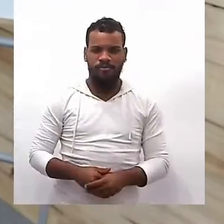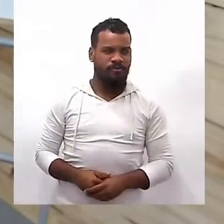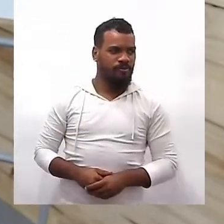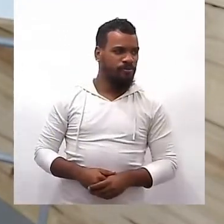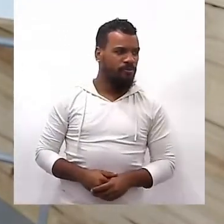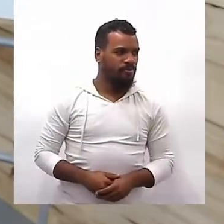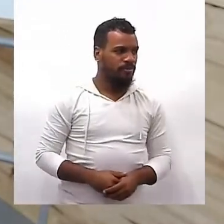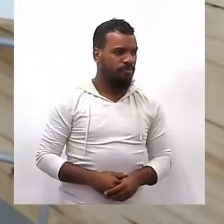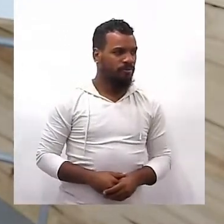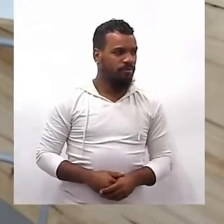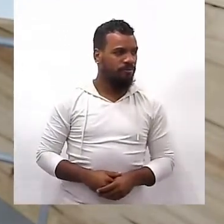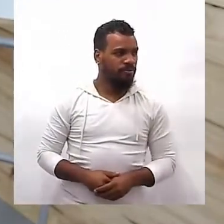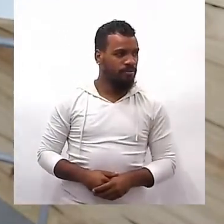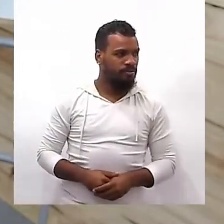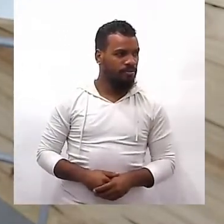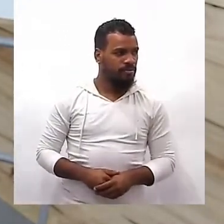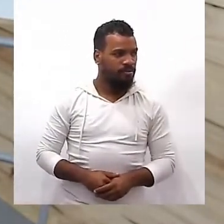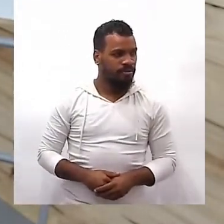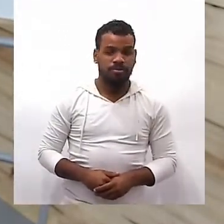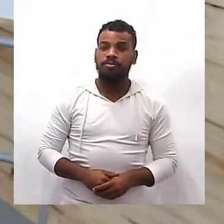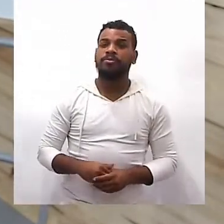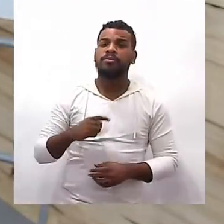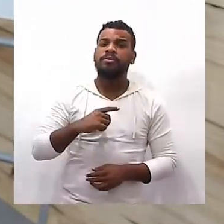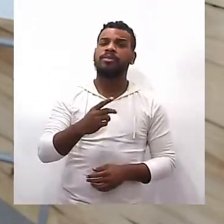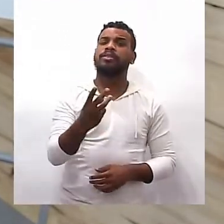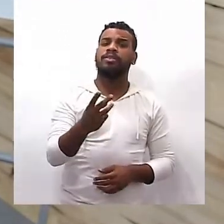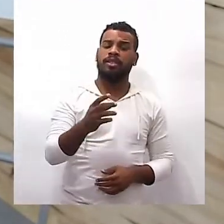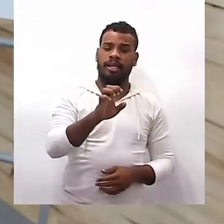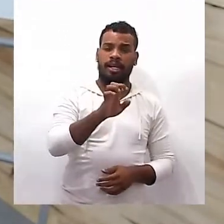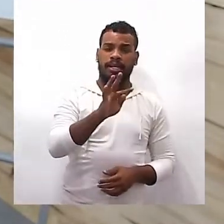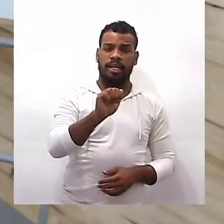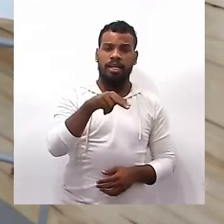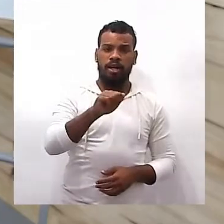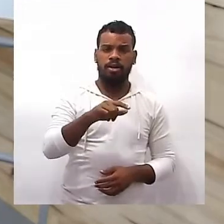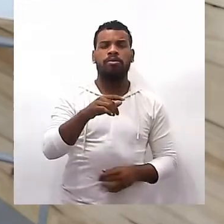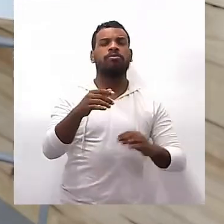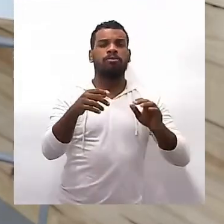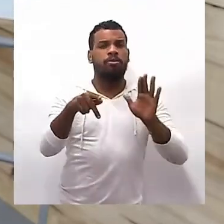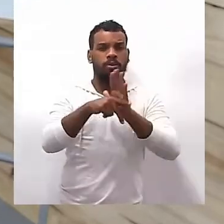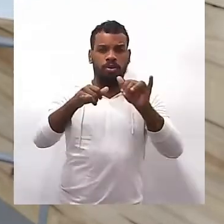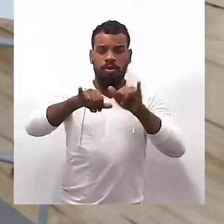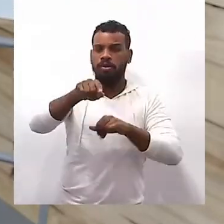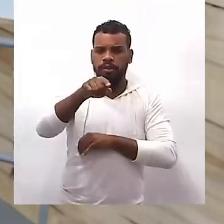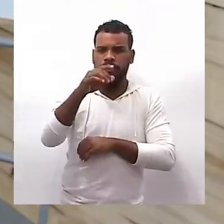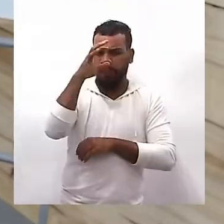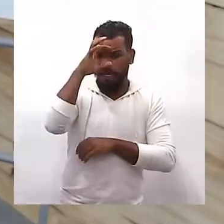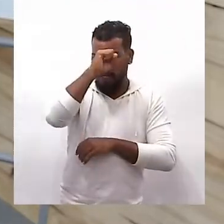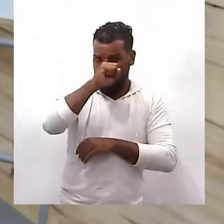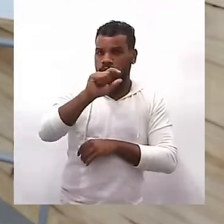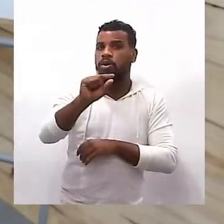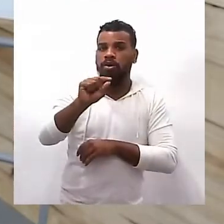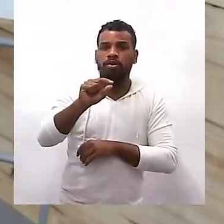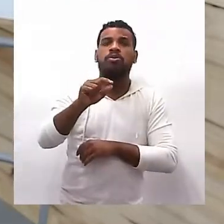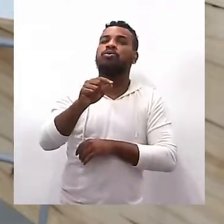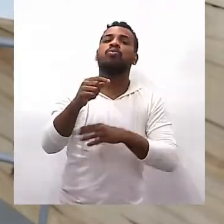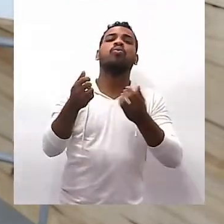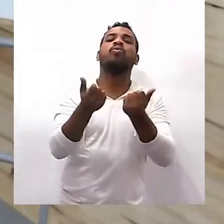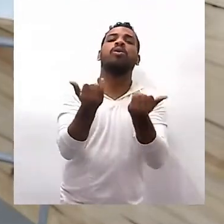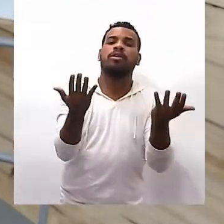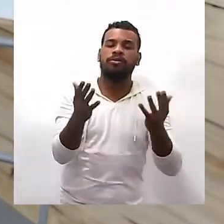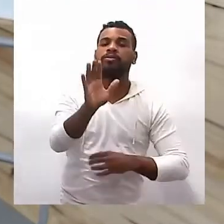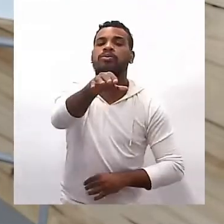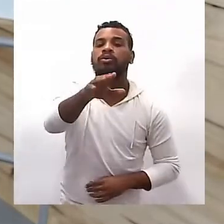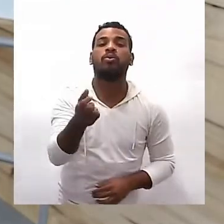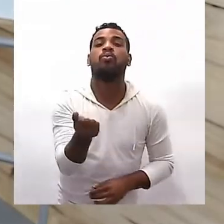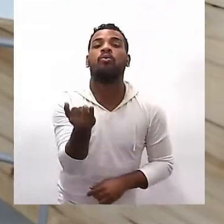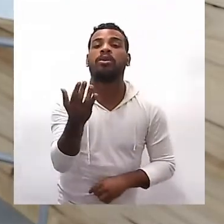piruvato tem quantos carbonos? 3. O etanol, quimicamente falando, vocês aprendem na química orgânica, tem quantos carbonos, monstrinhos?